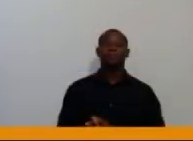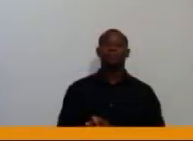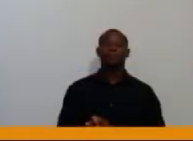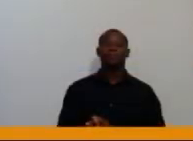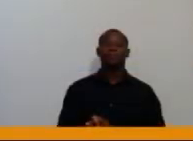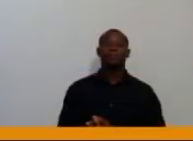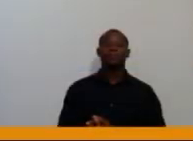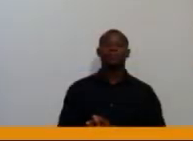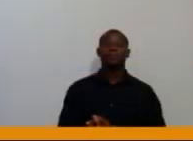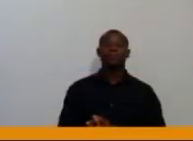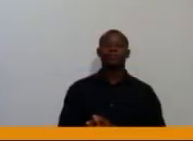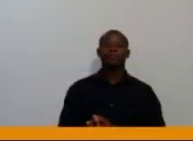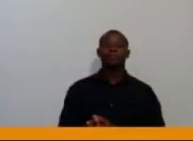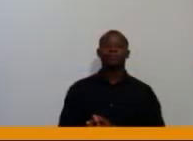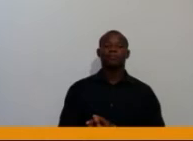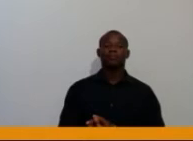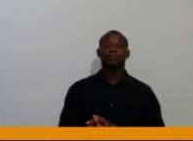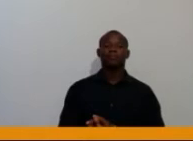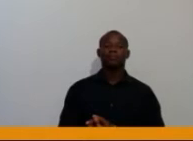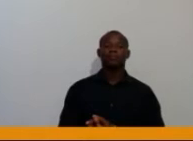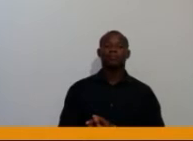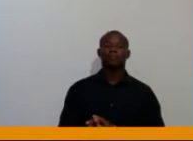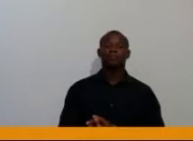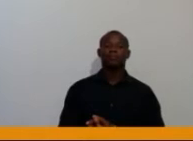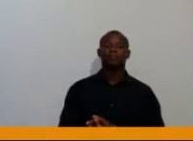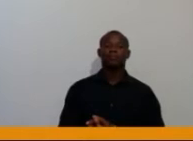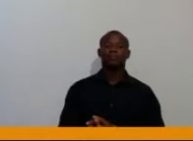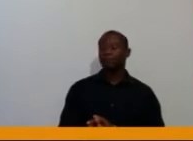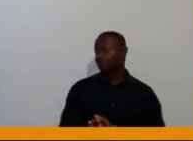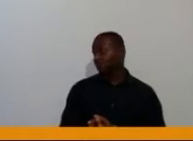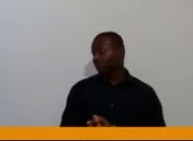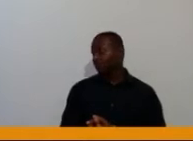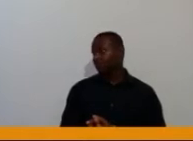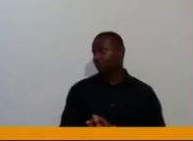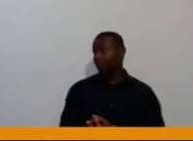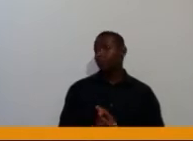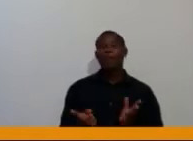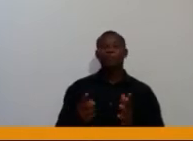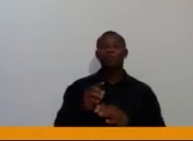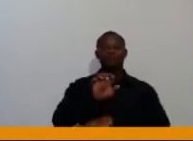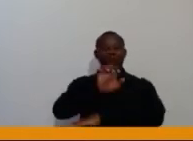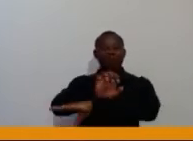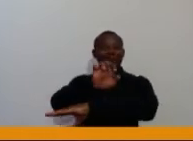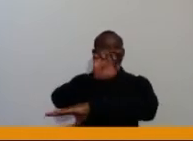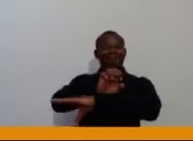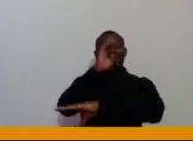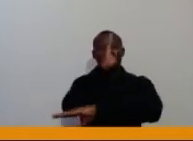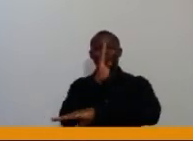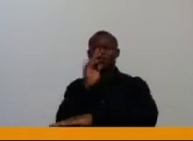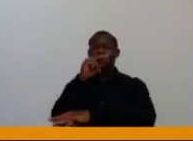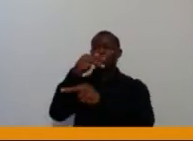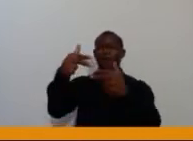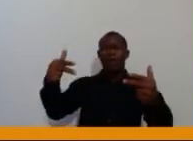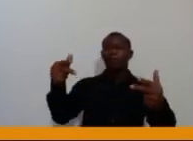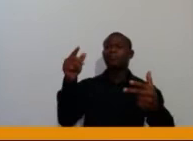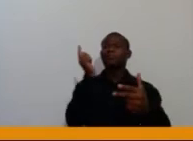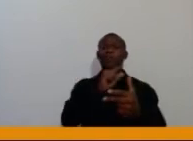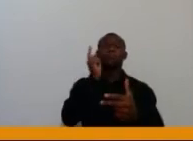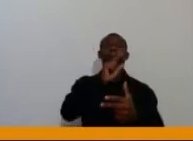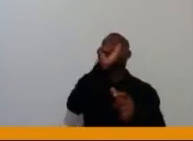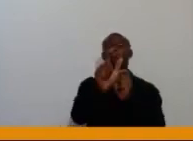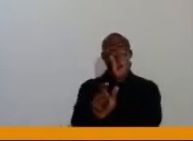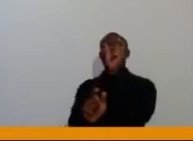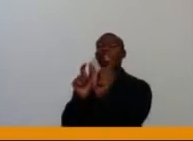vários estados, né, do Brasil, pessoas que a gente identifica como colegas nossos e pessoas que não